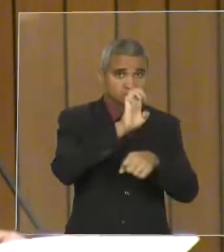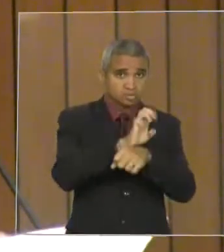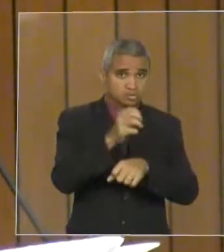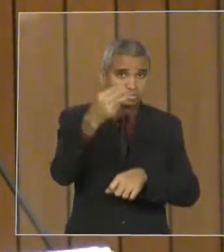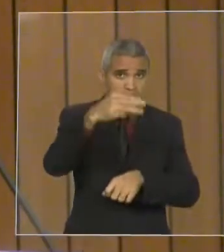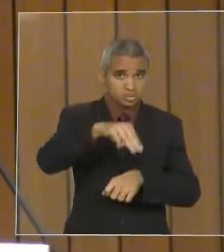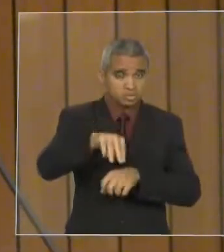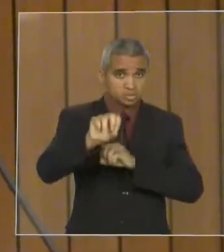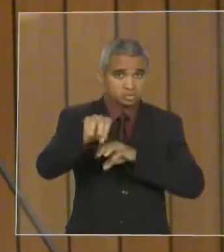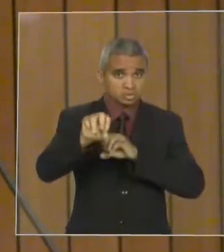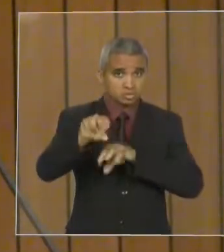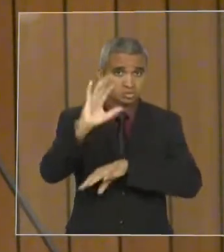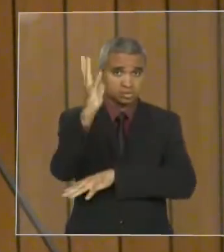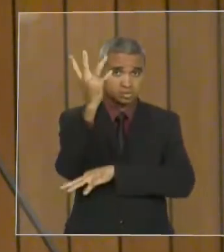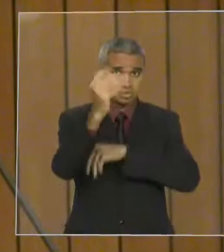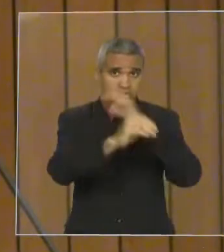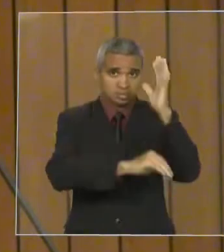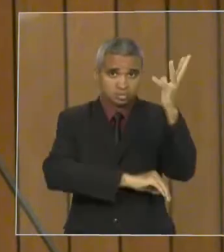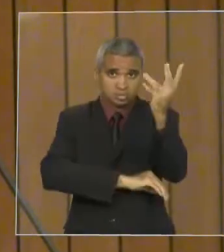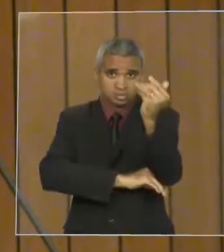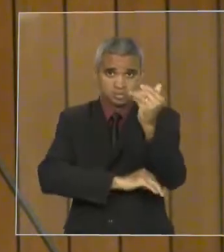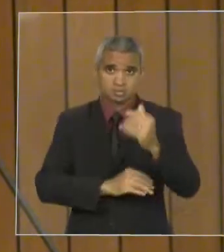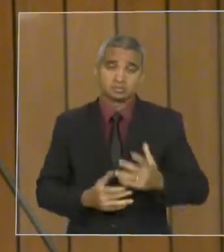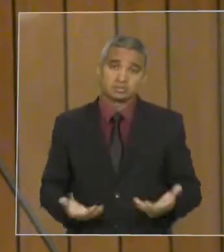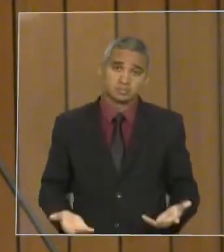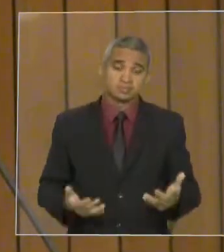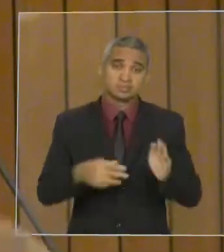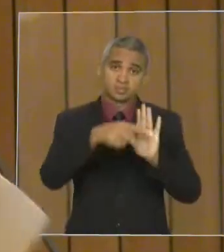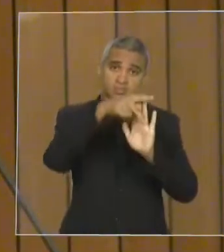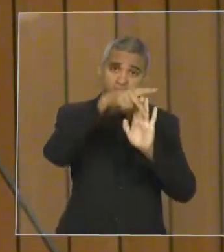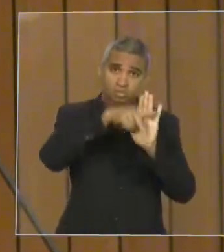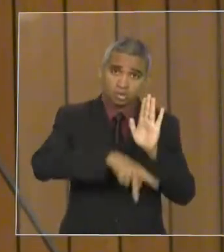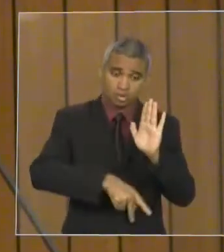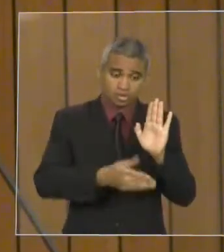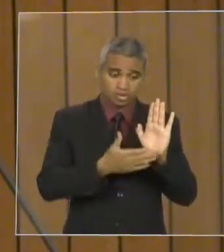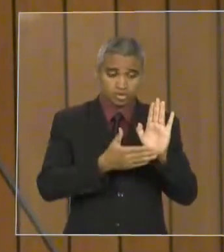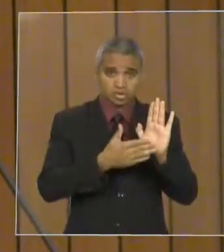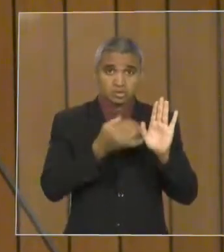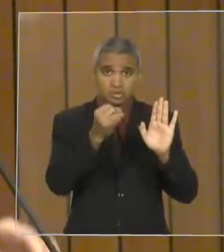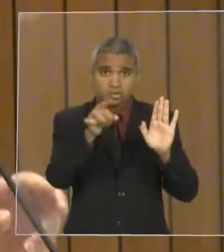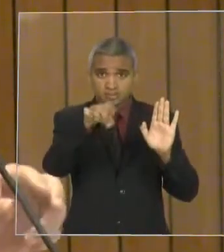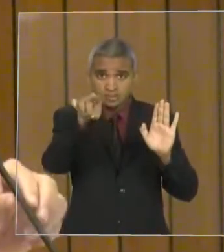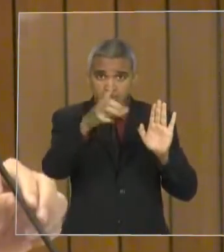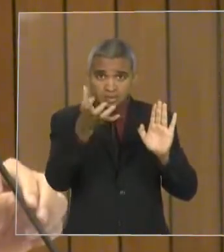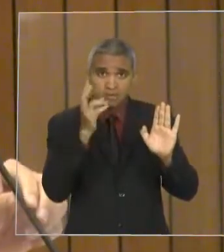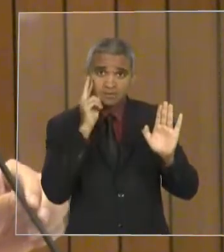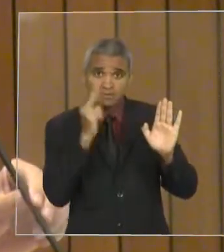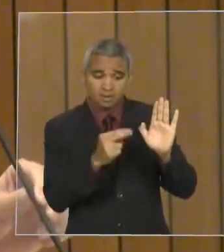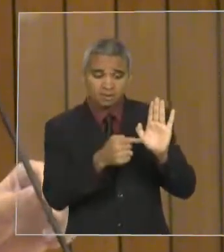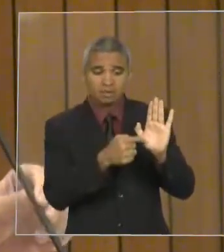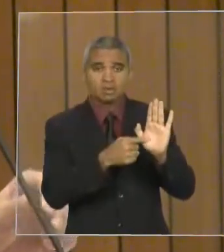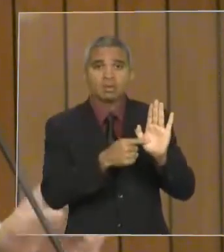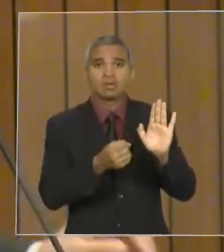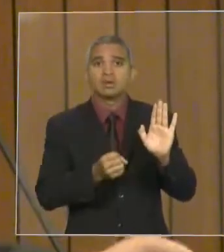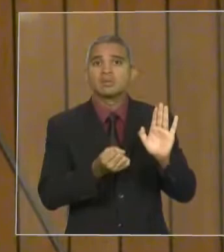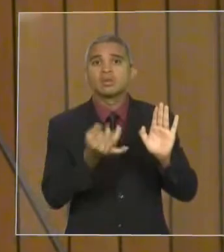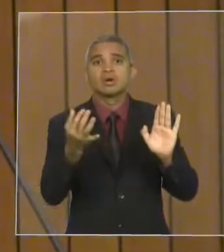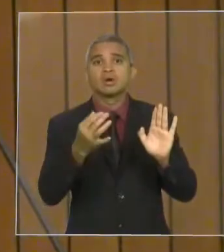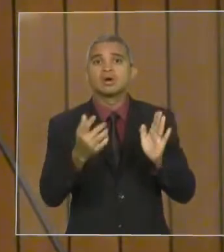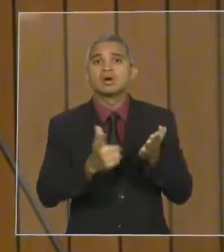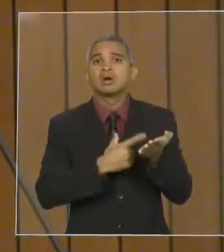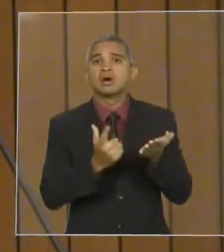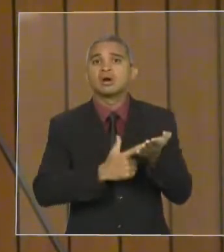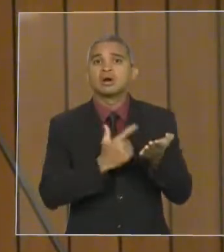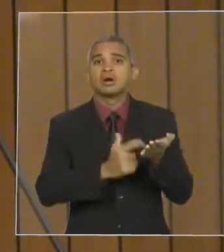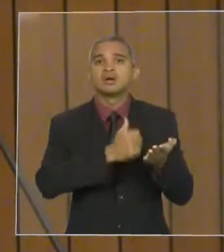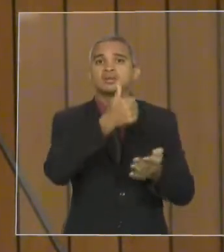projeto que, se vocês tiverem a oportunidade de ter acesso, tem mais de 100 páginas tratando sobre a questão